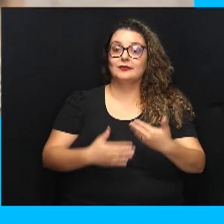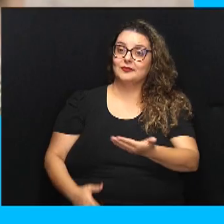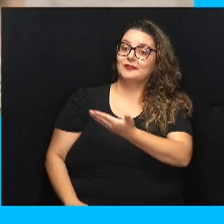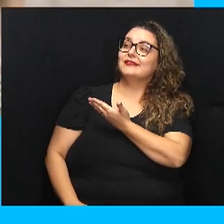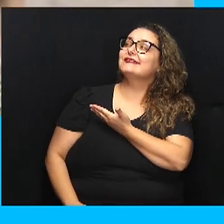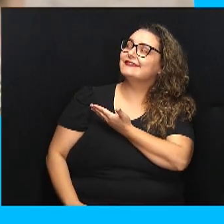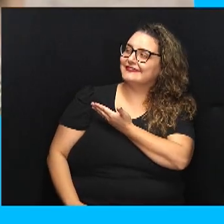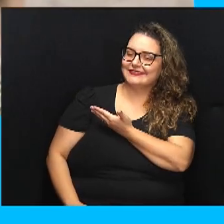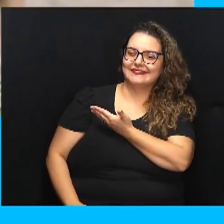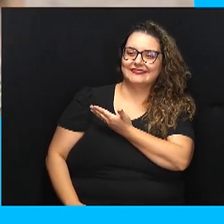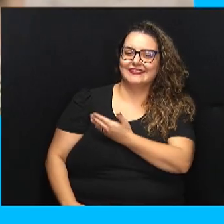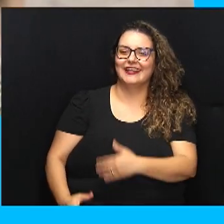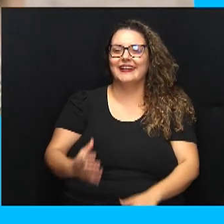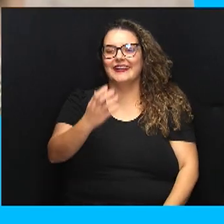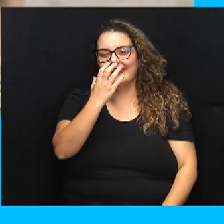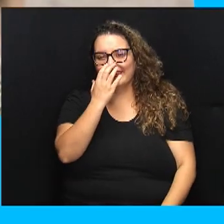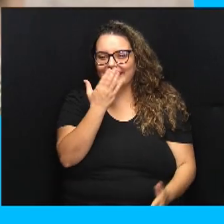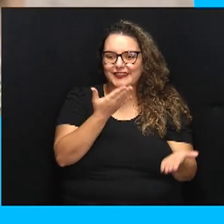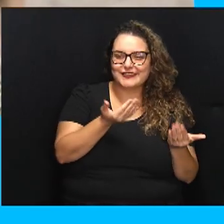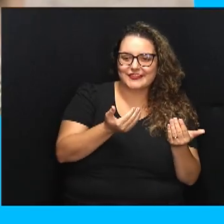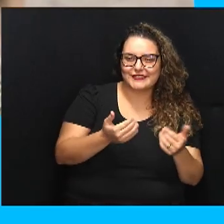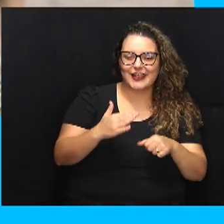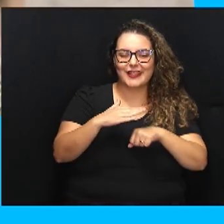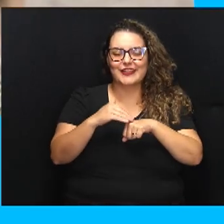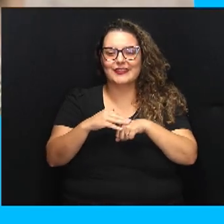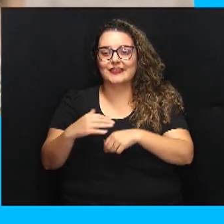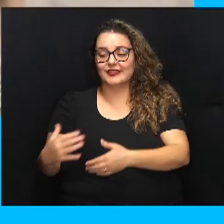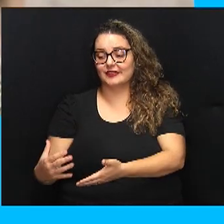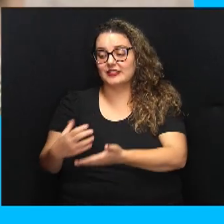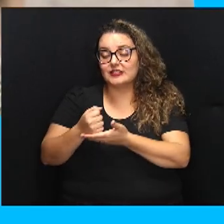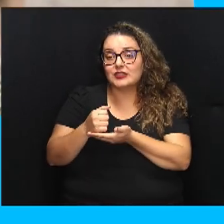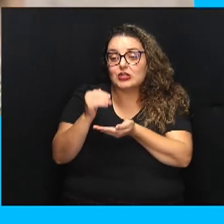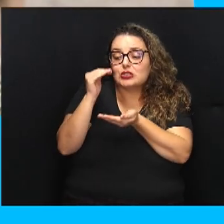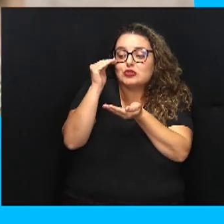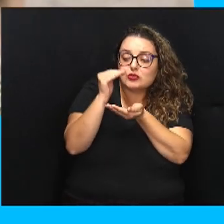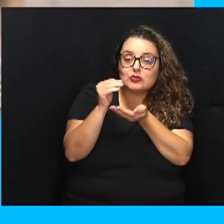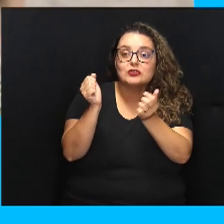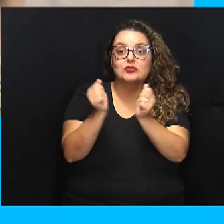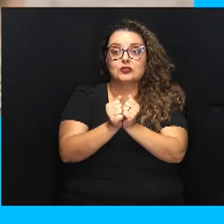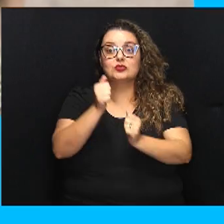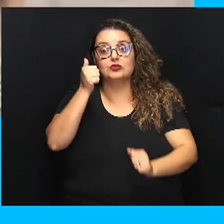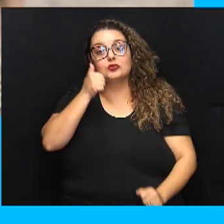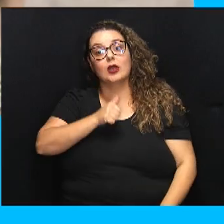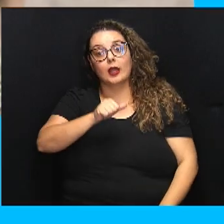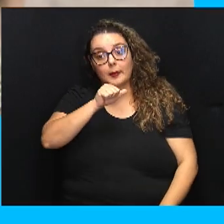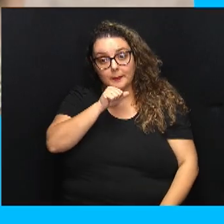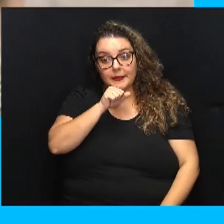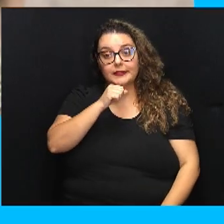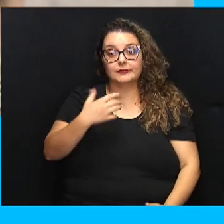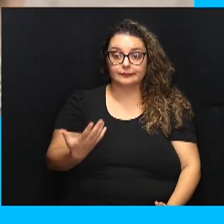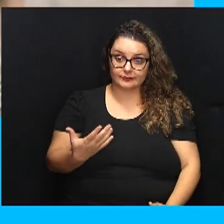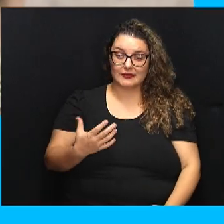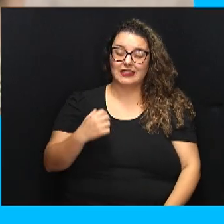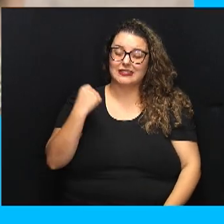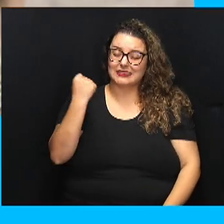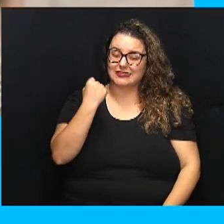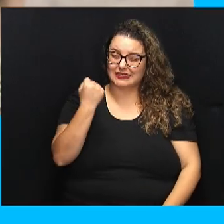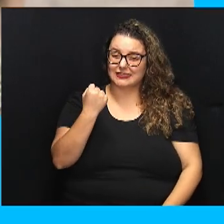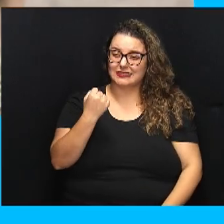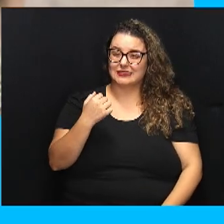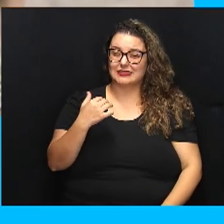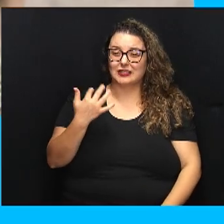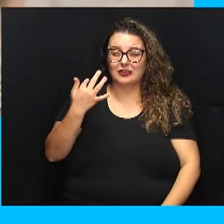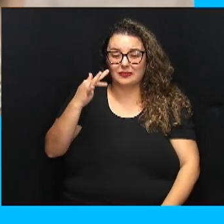um cão jovem dócil que foi resgatado filhote junto com a sua mãe Flan, que estava com um grave ferimento no seu